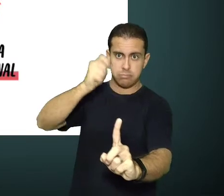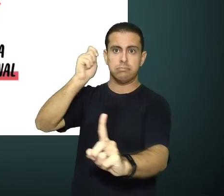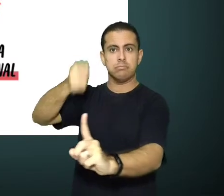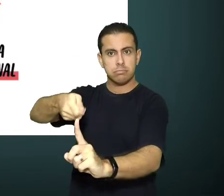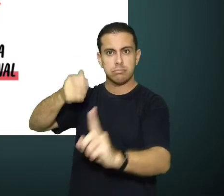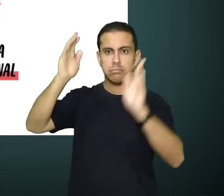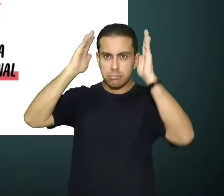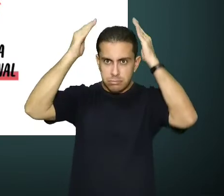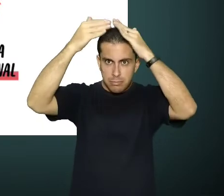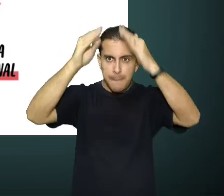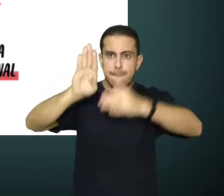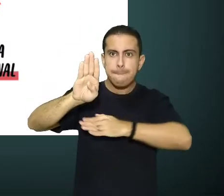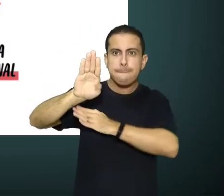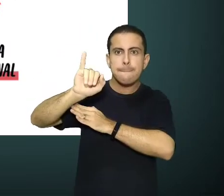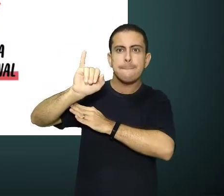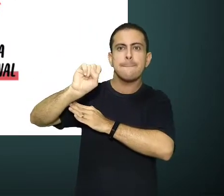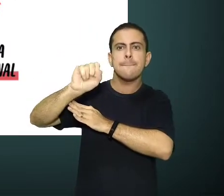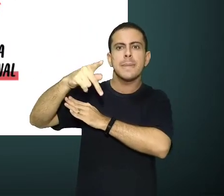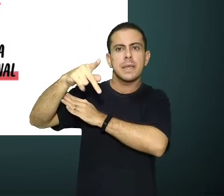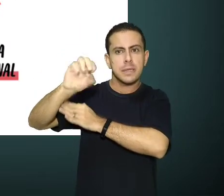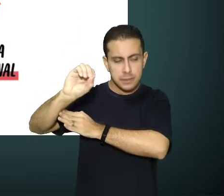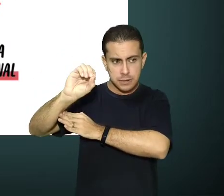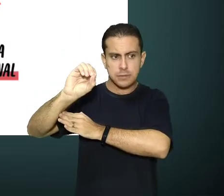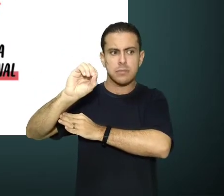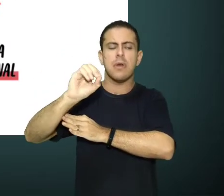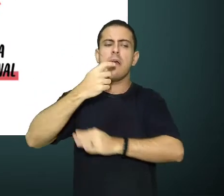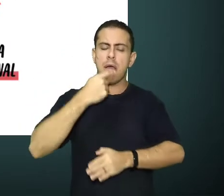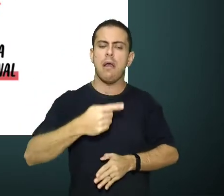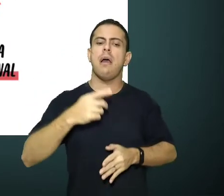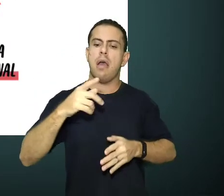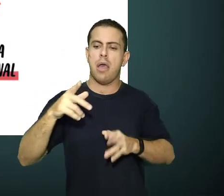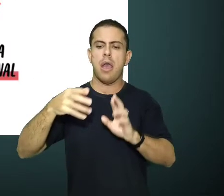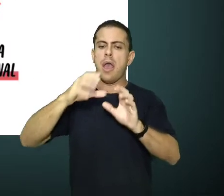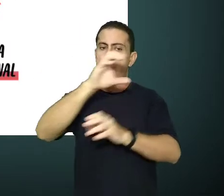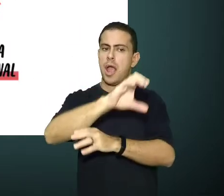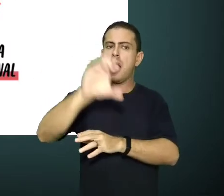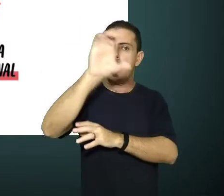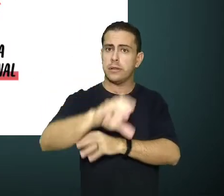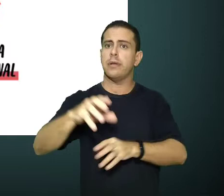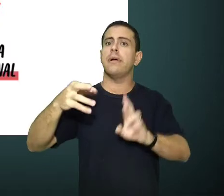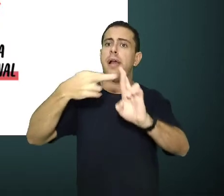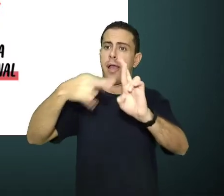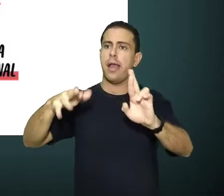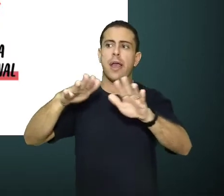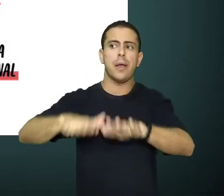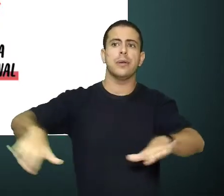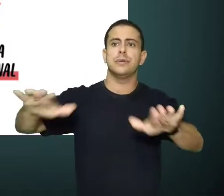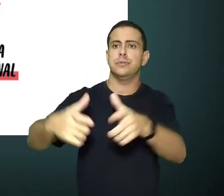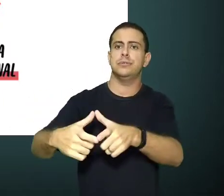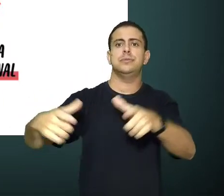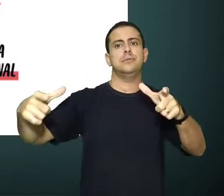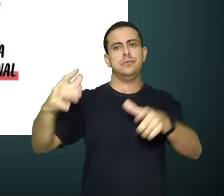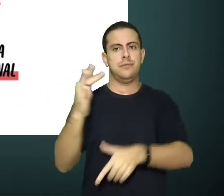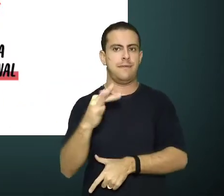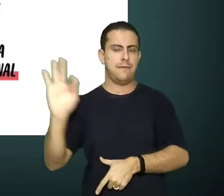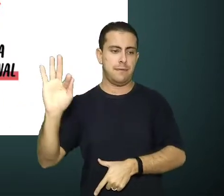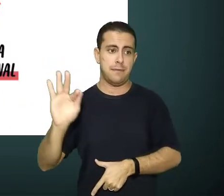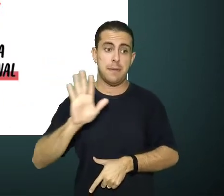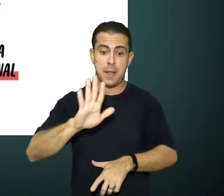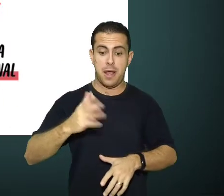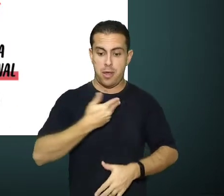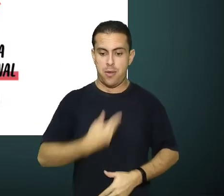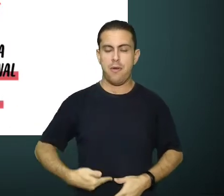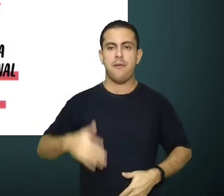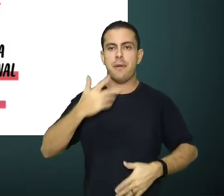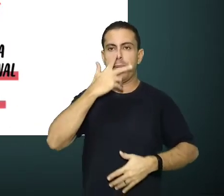que garantia a liberdade de culto, reconhecendo o catolicismo como religião da maioria dos franceses, embora o Estado se